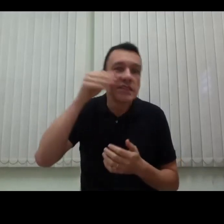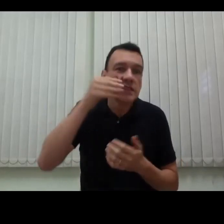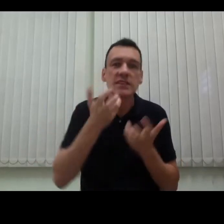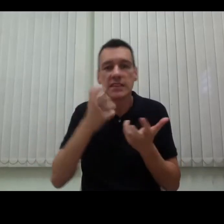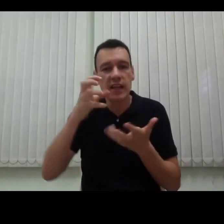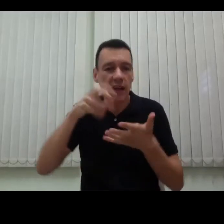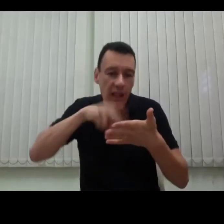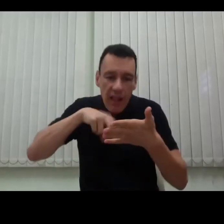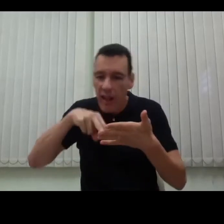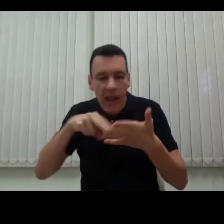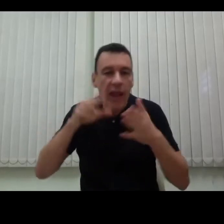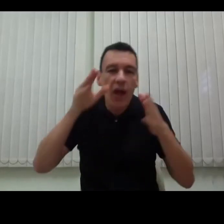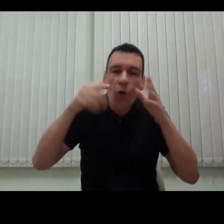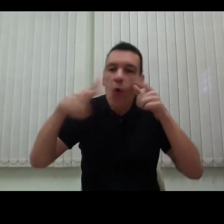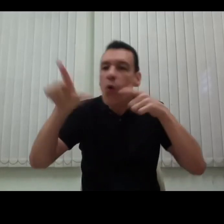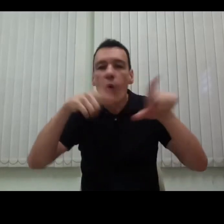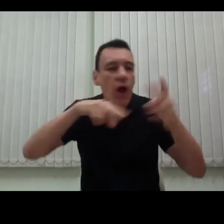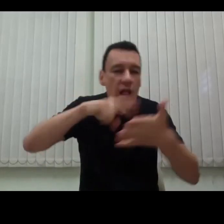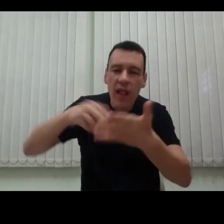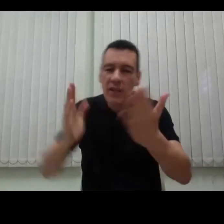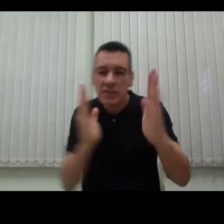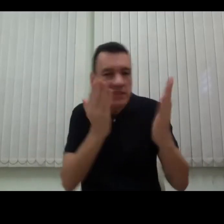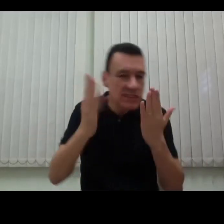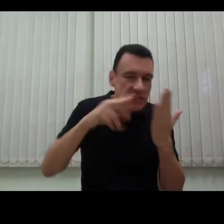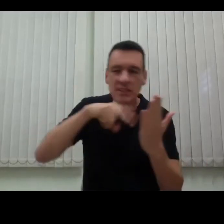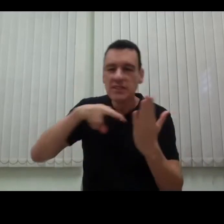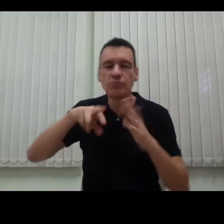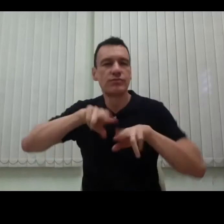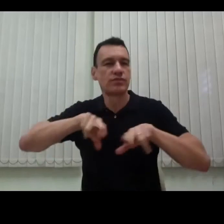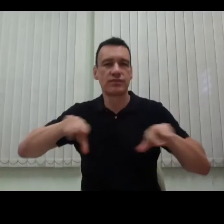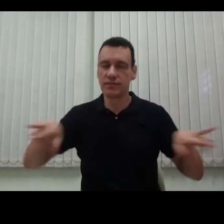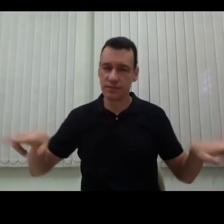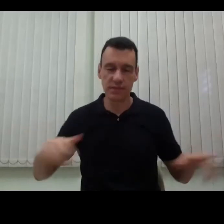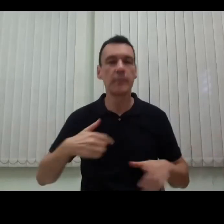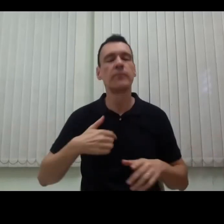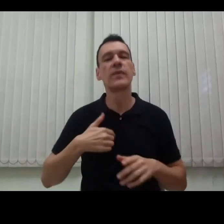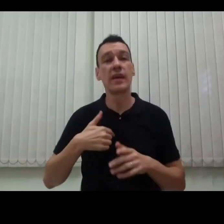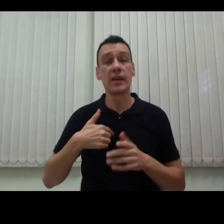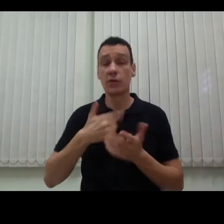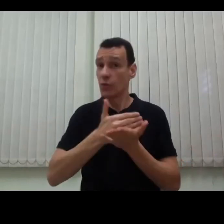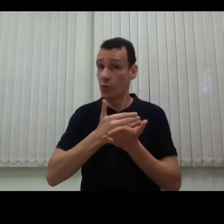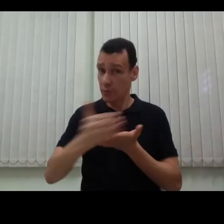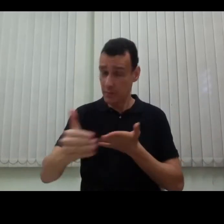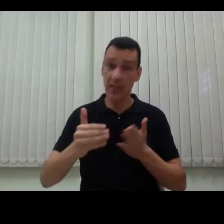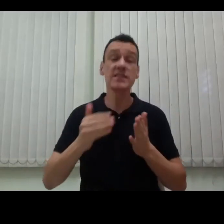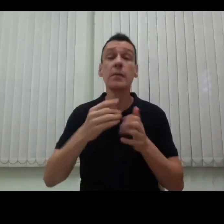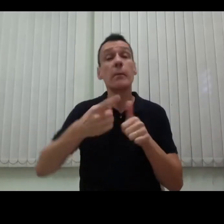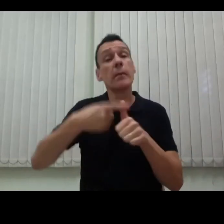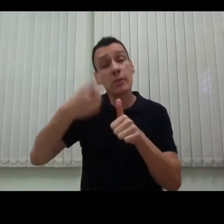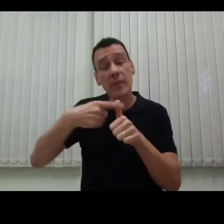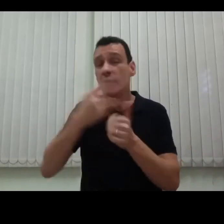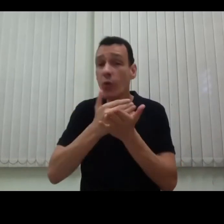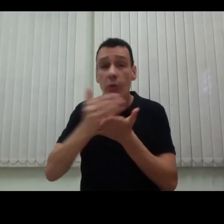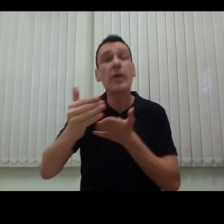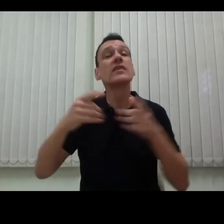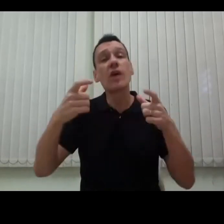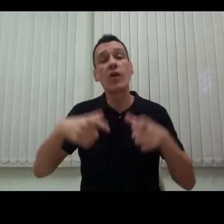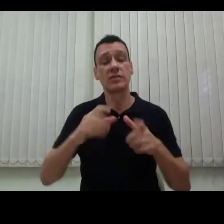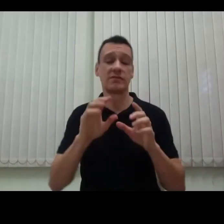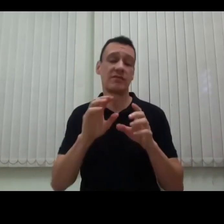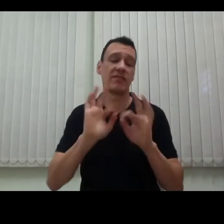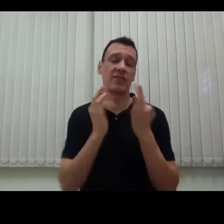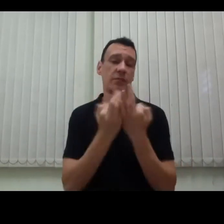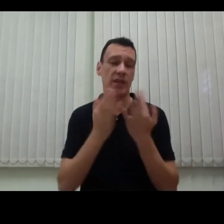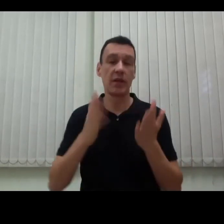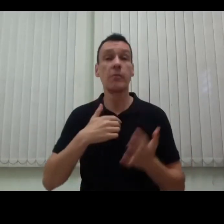E a minha experiência começa na escola pública, ou melhor, ela começa no espaço familiar. Meu pai, leitor da